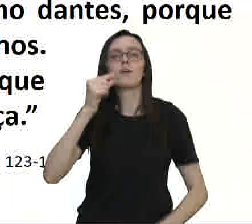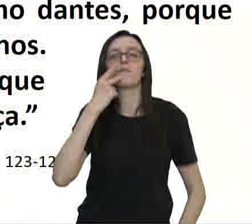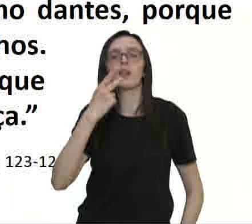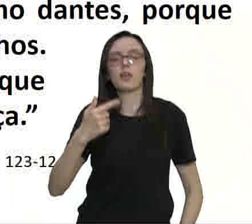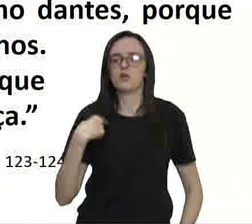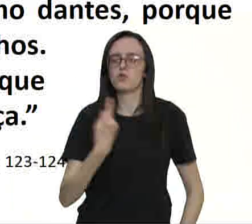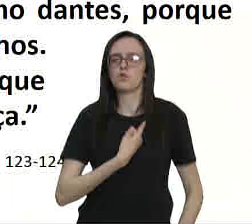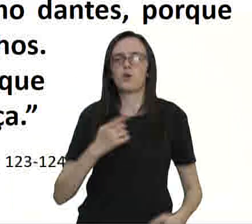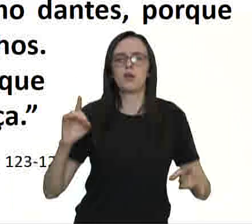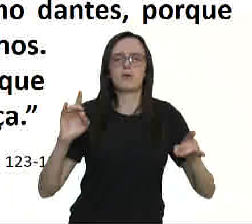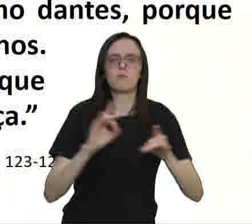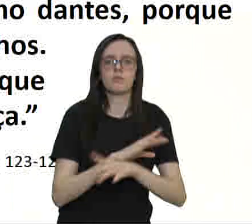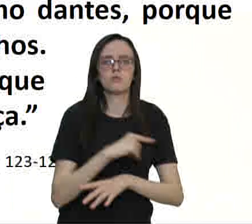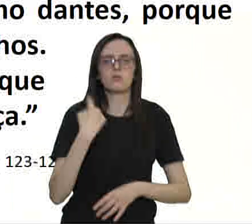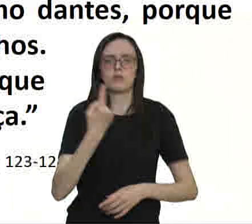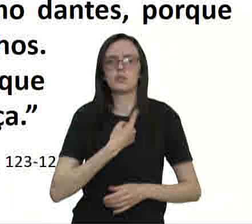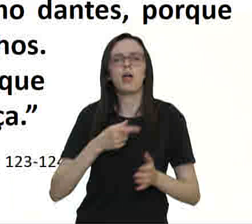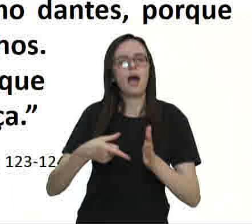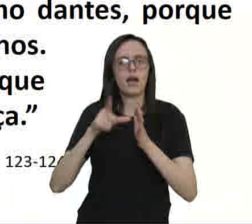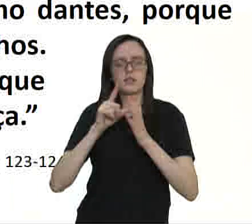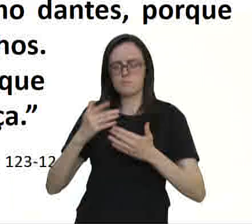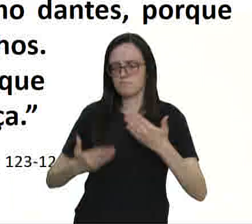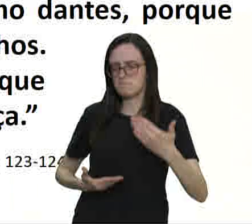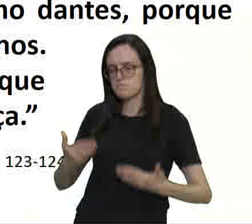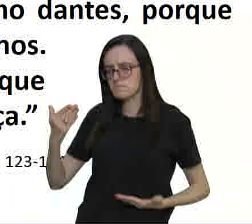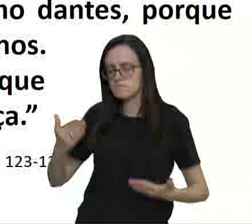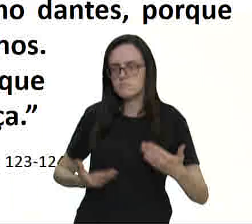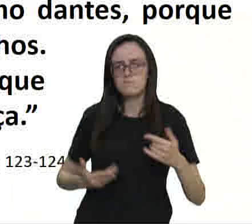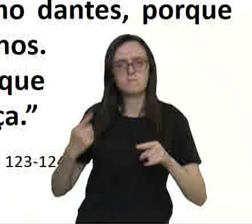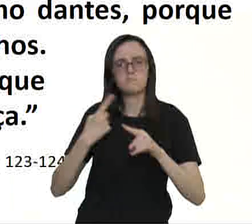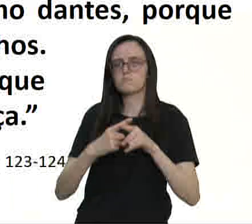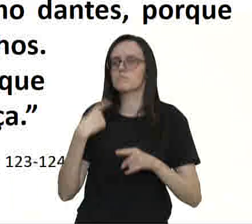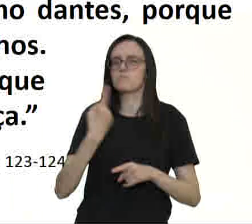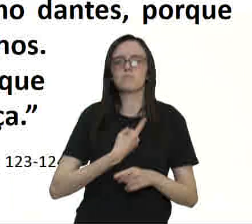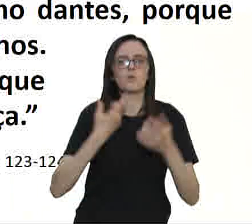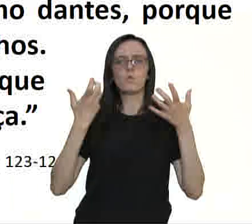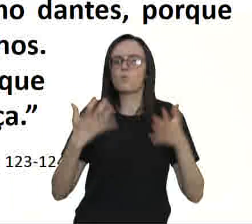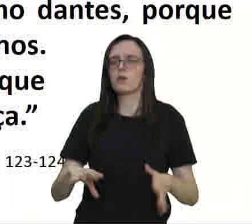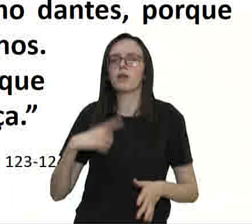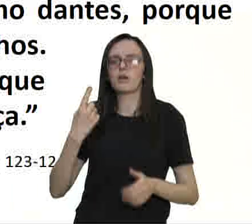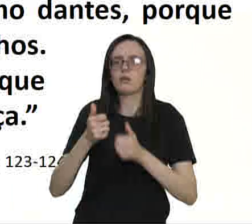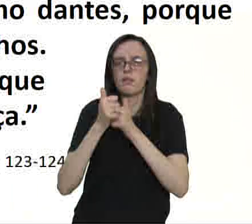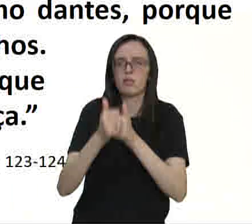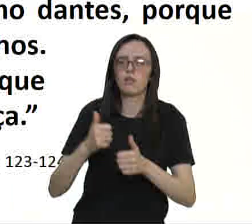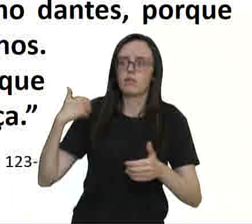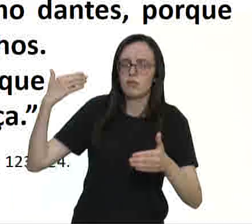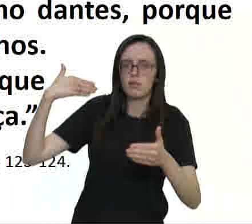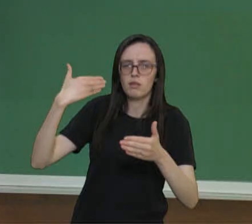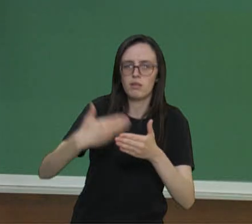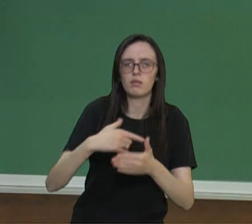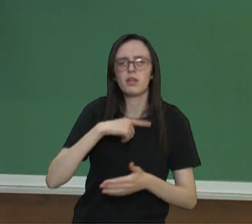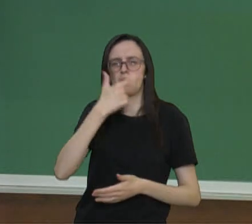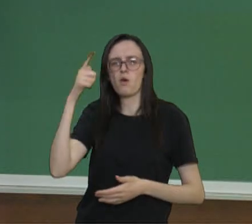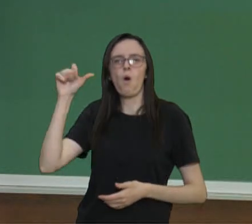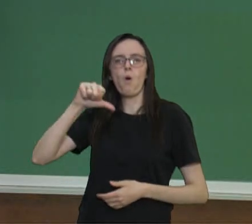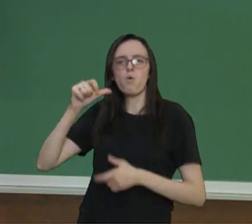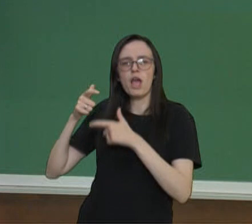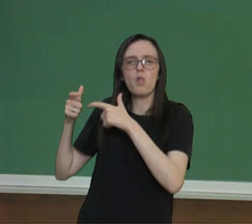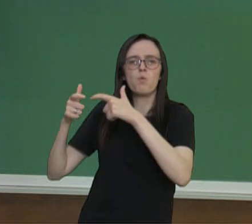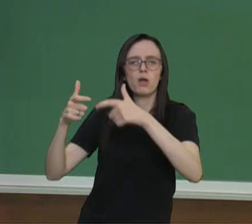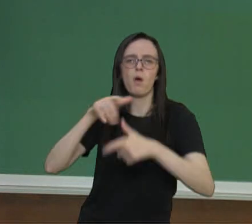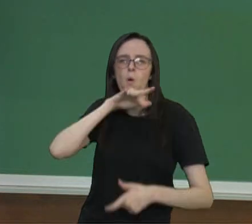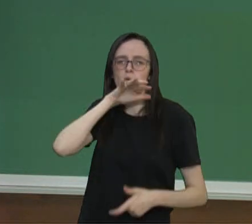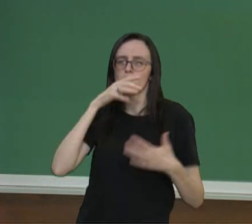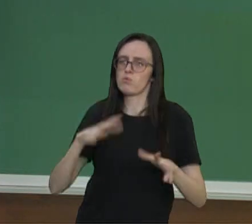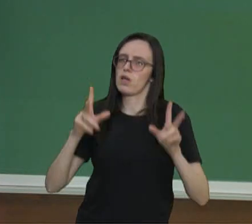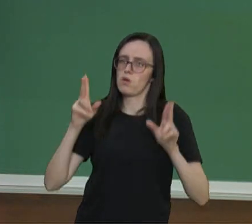os servirmos como dantes, porque não queremos seguir os maus costumes dos mais engenhos. Qual é então